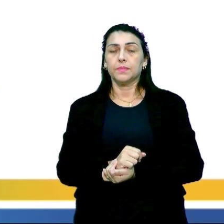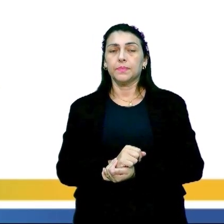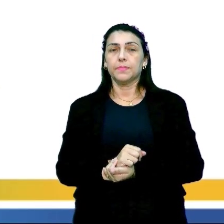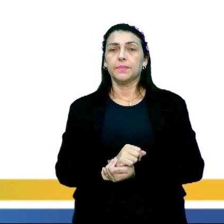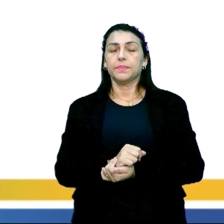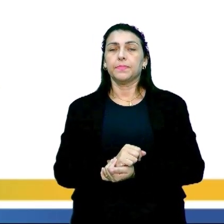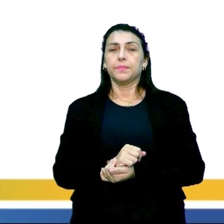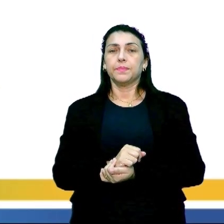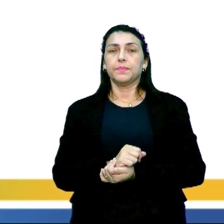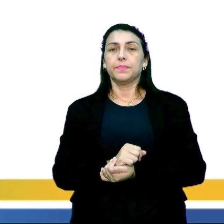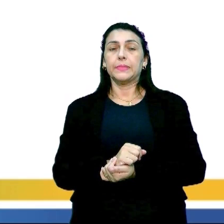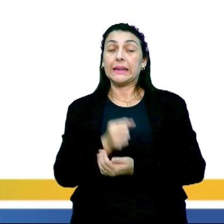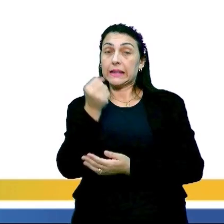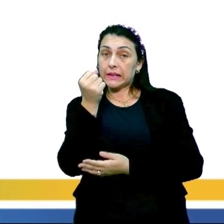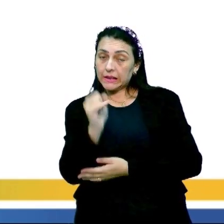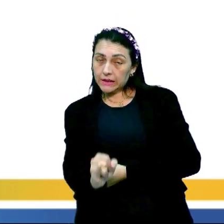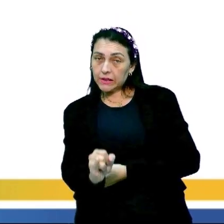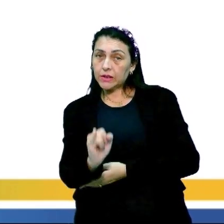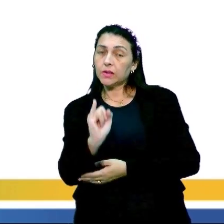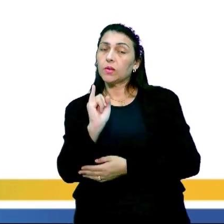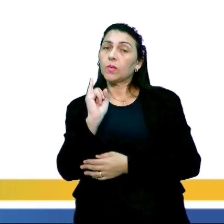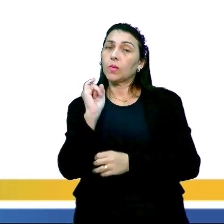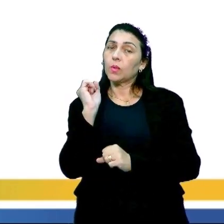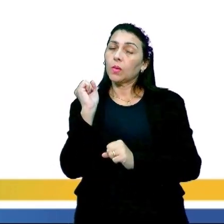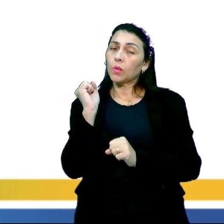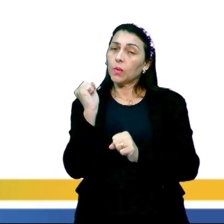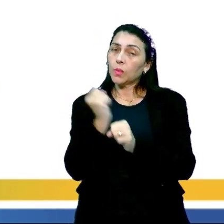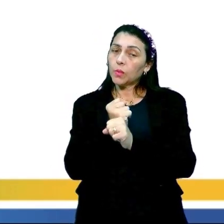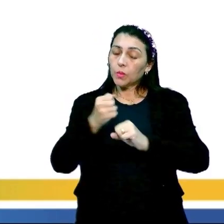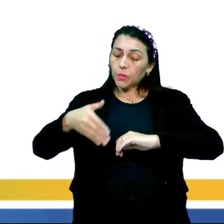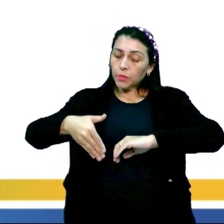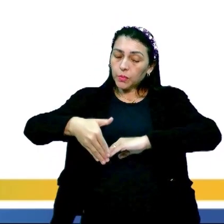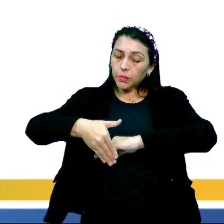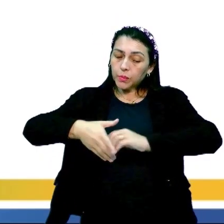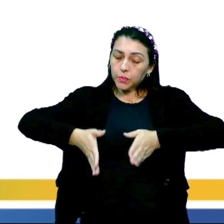Então, se for construído no corredor ecológico,